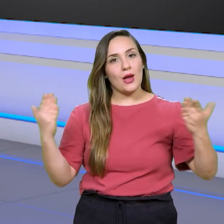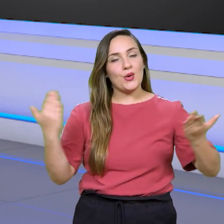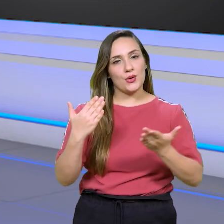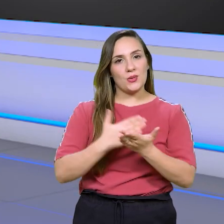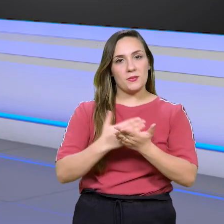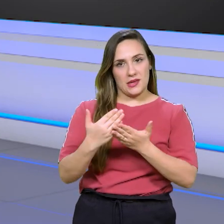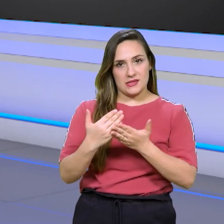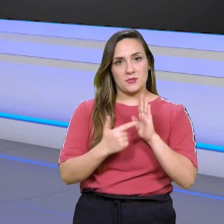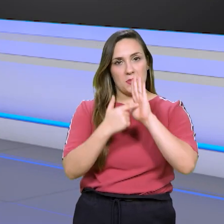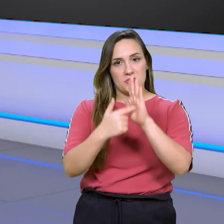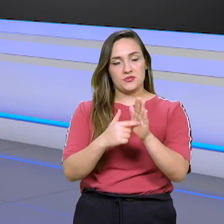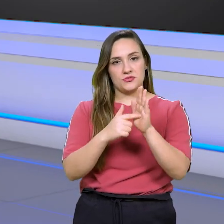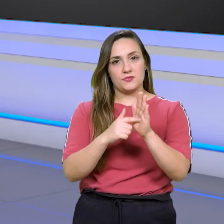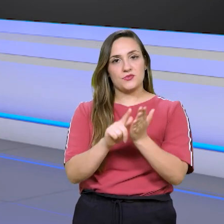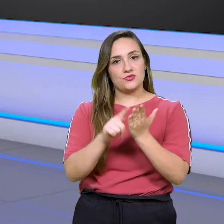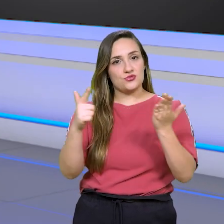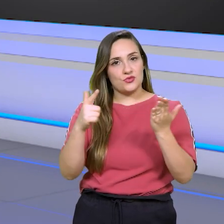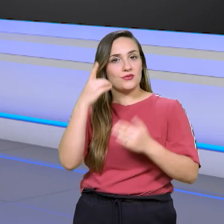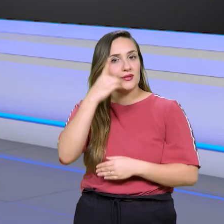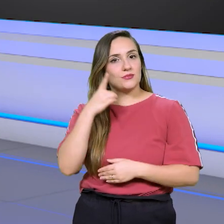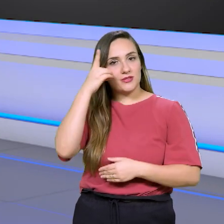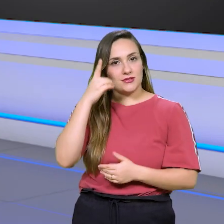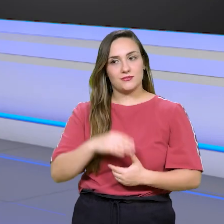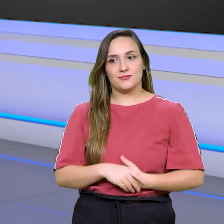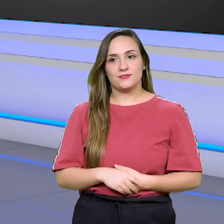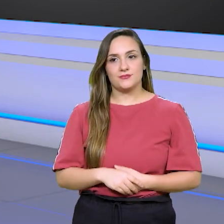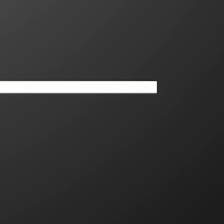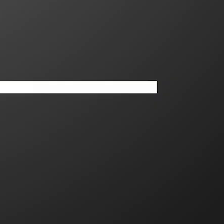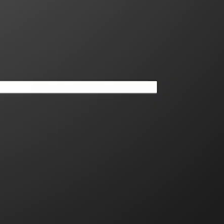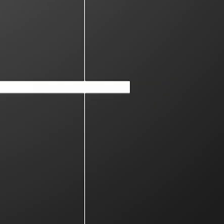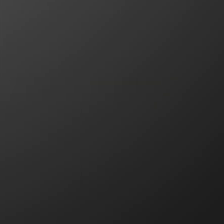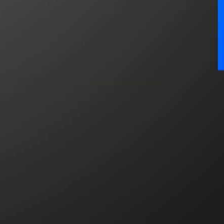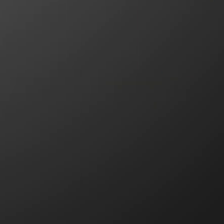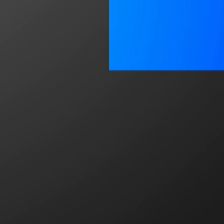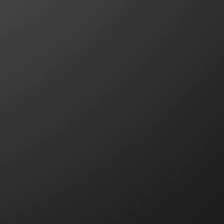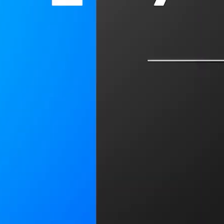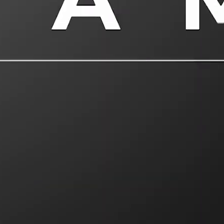Olá, começa agora mais uma edição do Jornal Parlamentar.